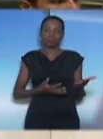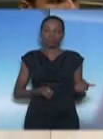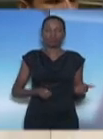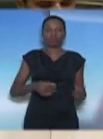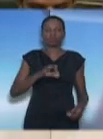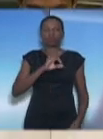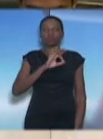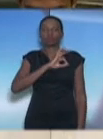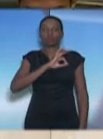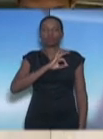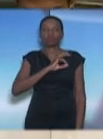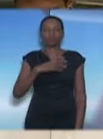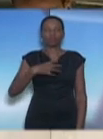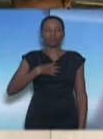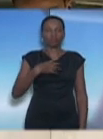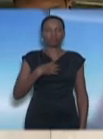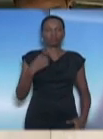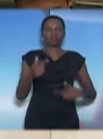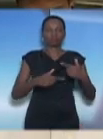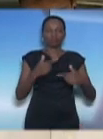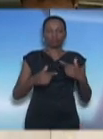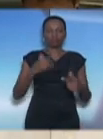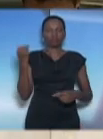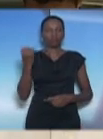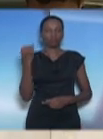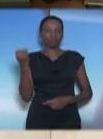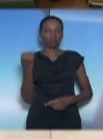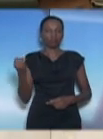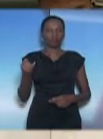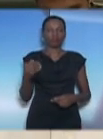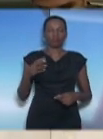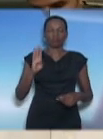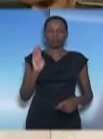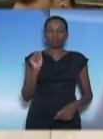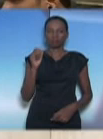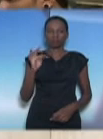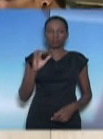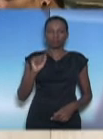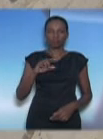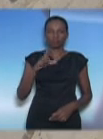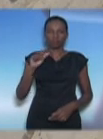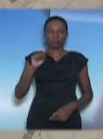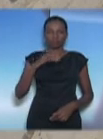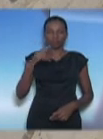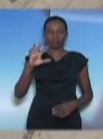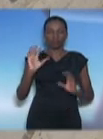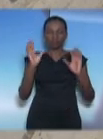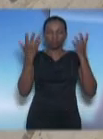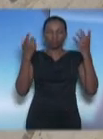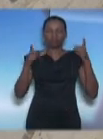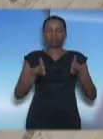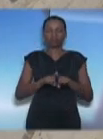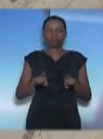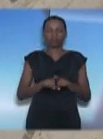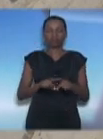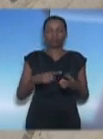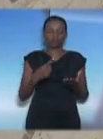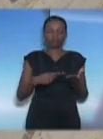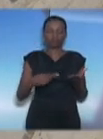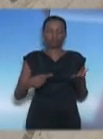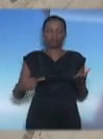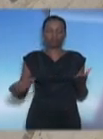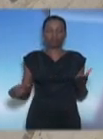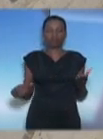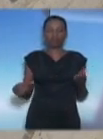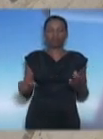Bahia e tem um trabalho muito interessante. Ele trabalha não só no Batalhão de Eventos, como ele fez um trabalho também, uma apostila